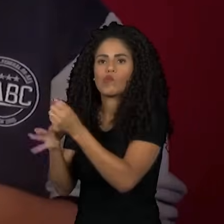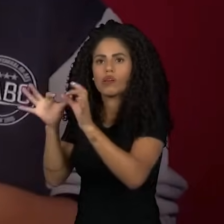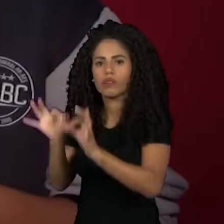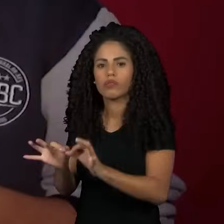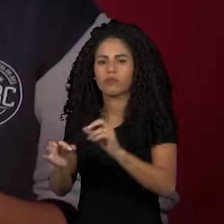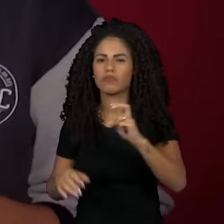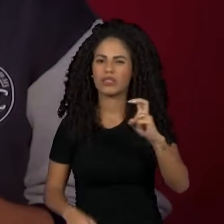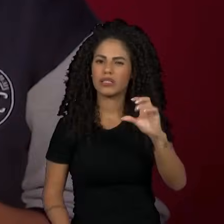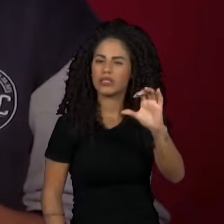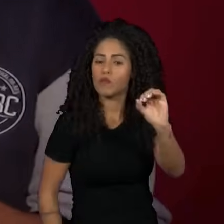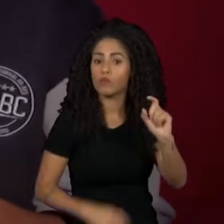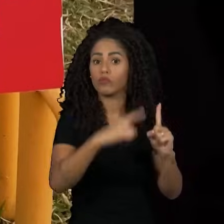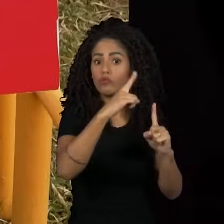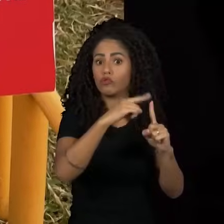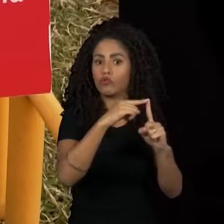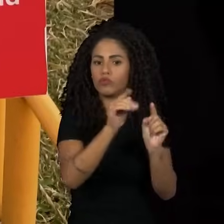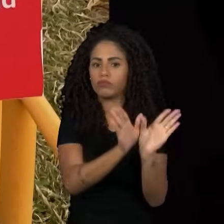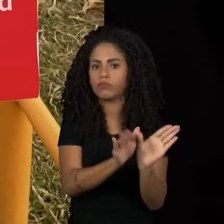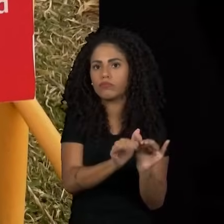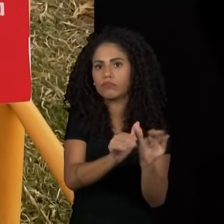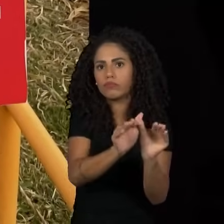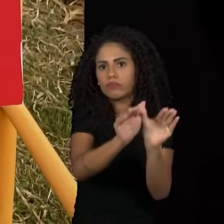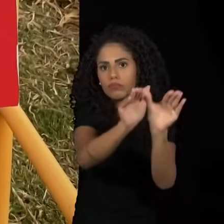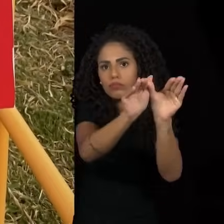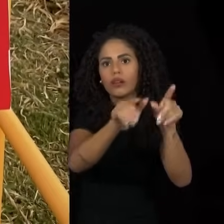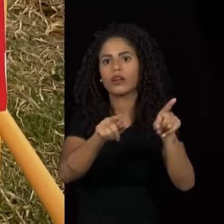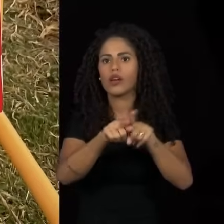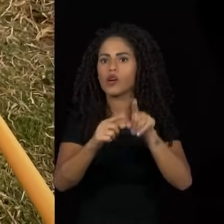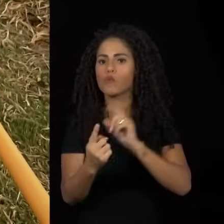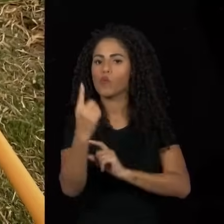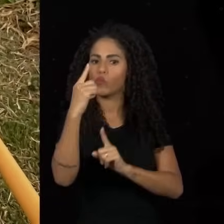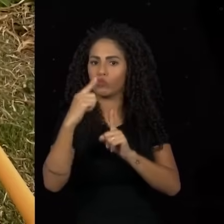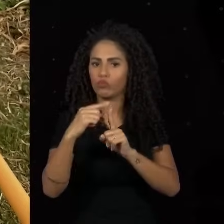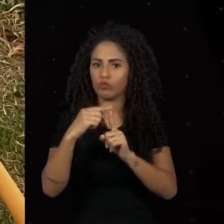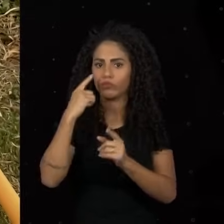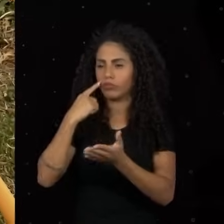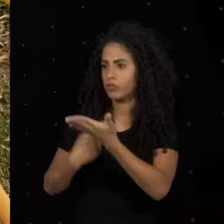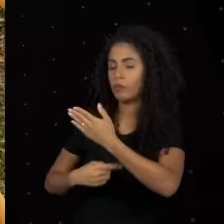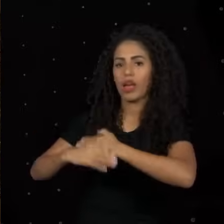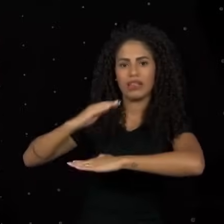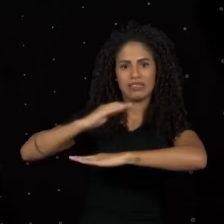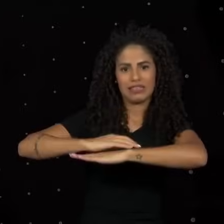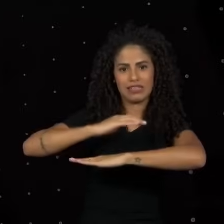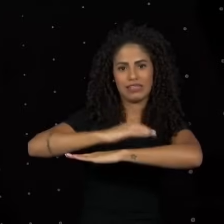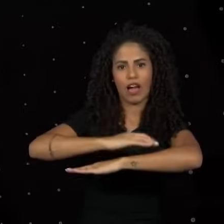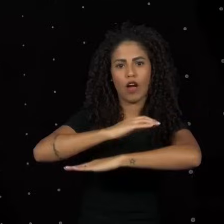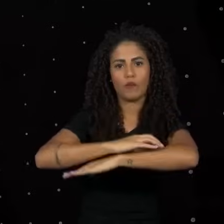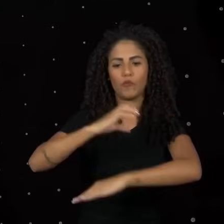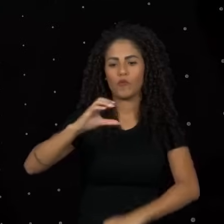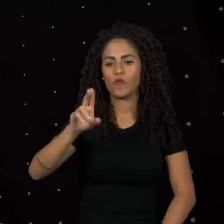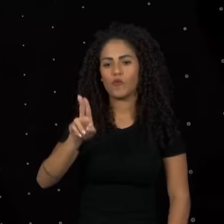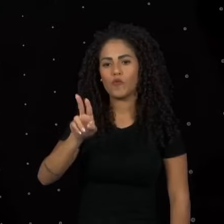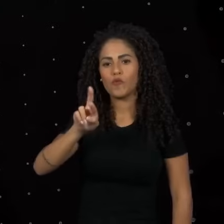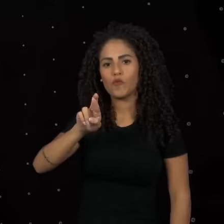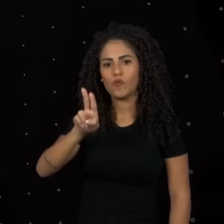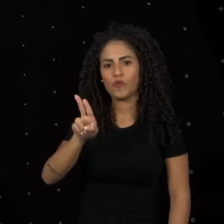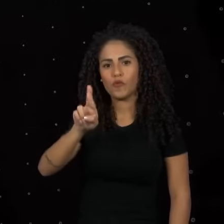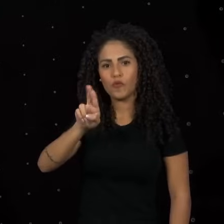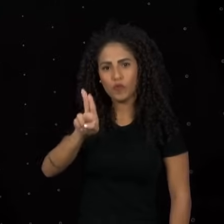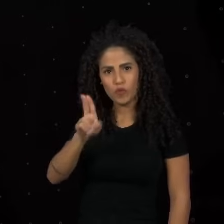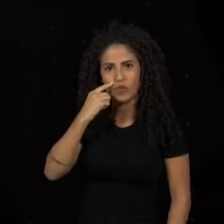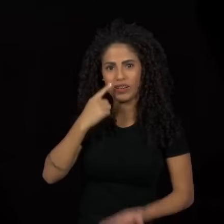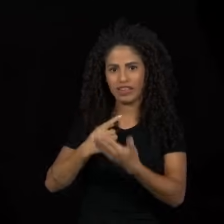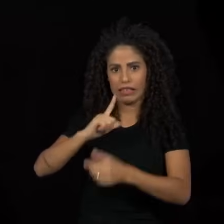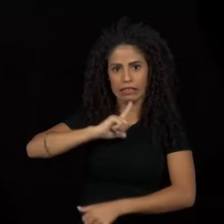50 espécies de aves apenas. Uma espécie de sapo conhecida também aqui, que é uma espécie de sapo cururu. Além disso, lagarto teiu, que